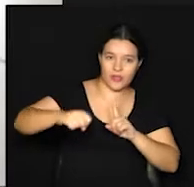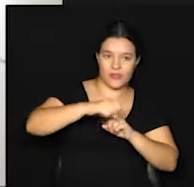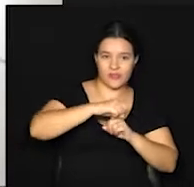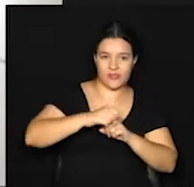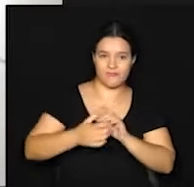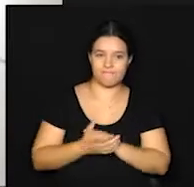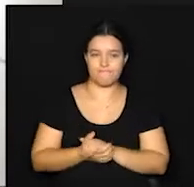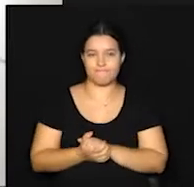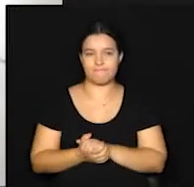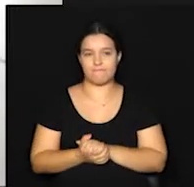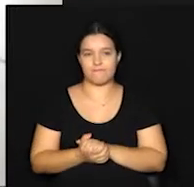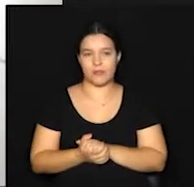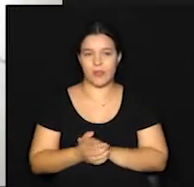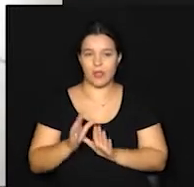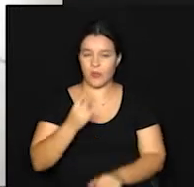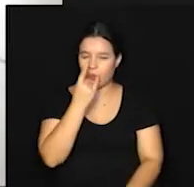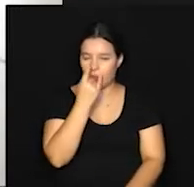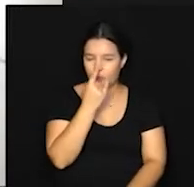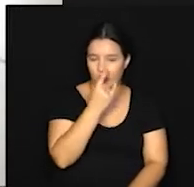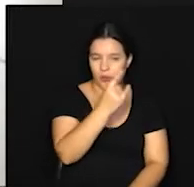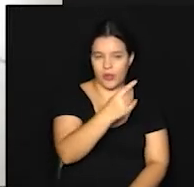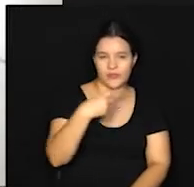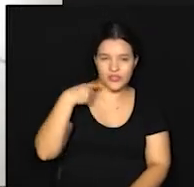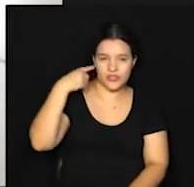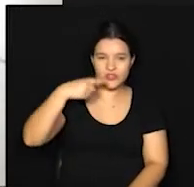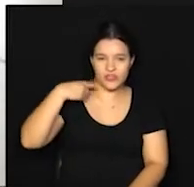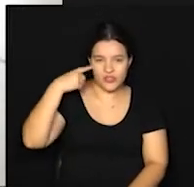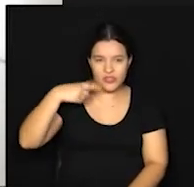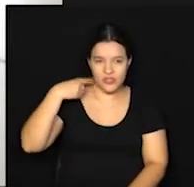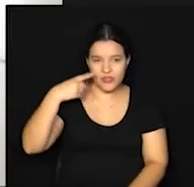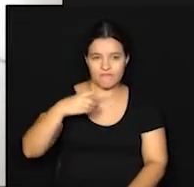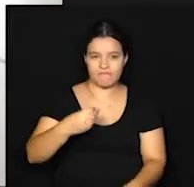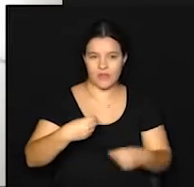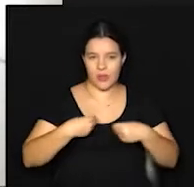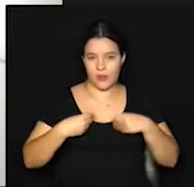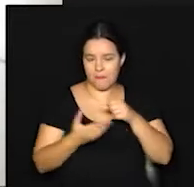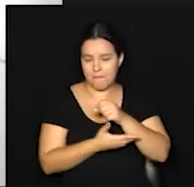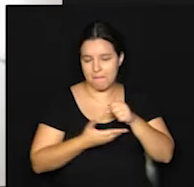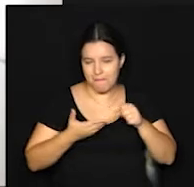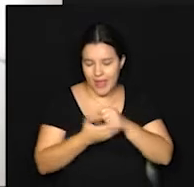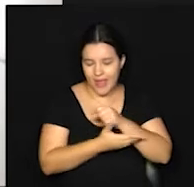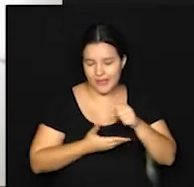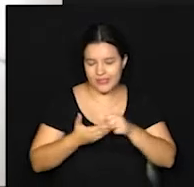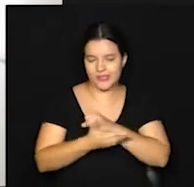enveredei pelo Direito, porque é um curso que te dá base para isso, né? Te dá